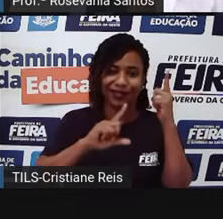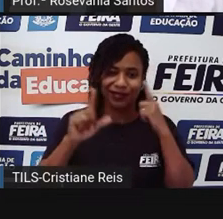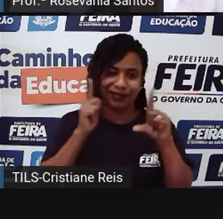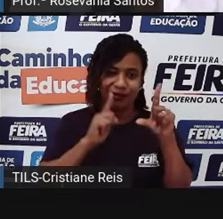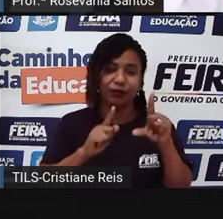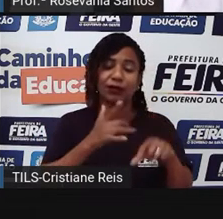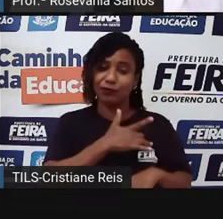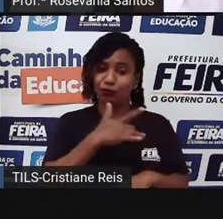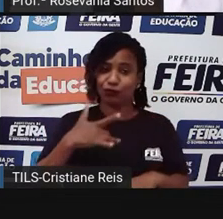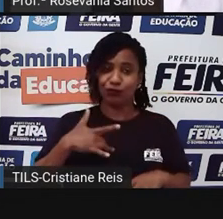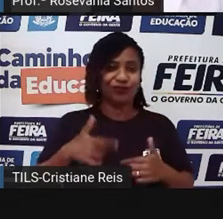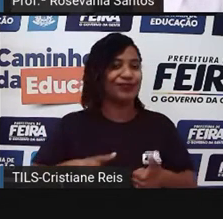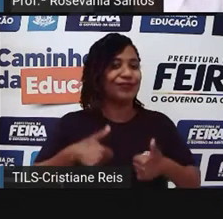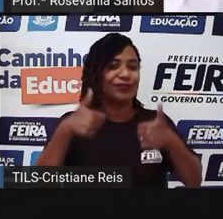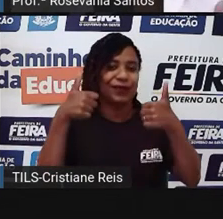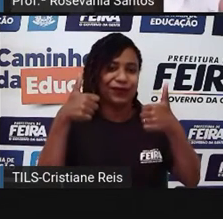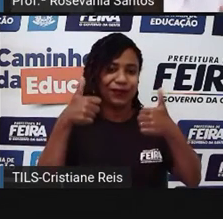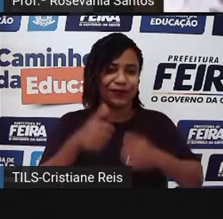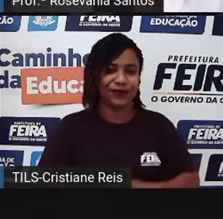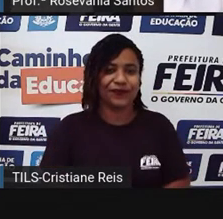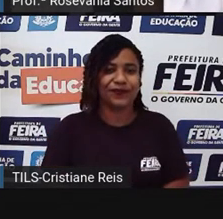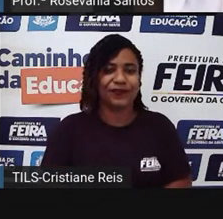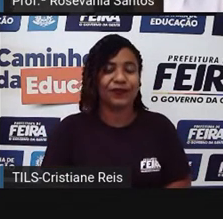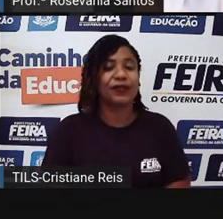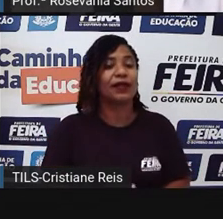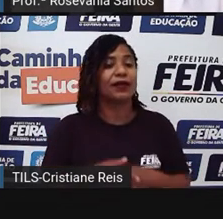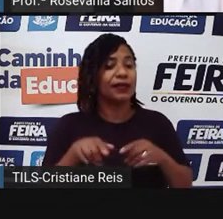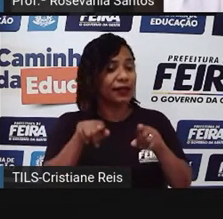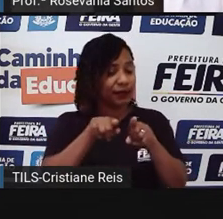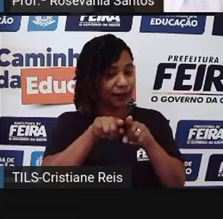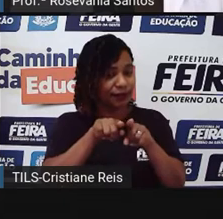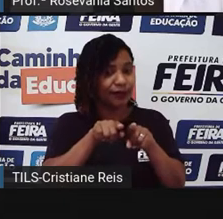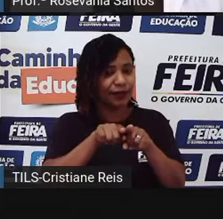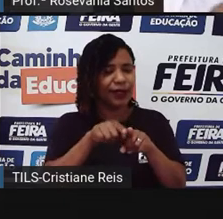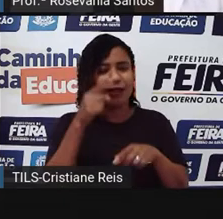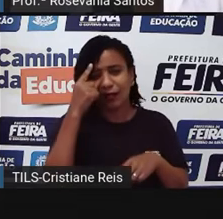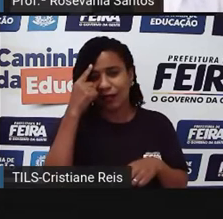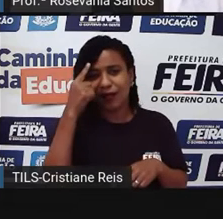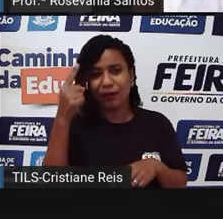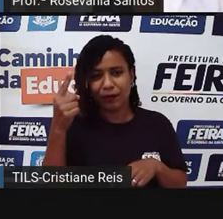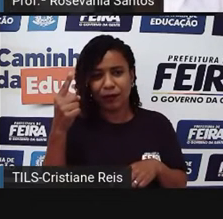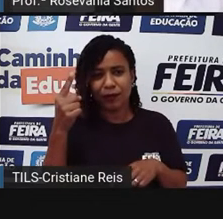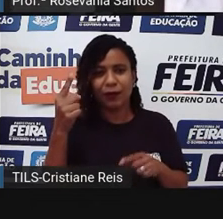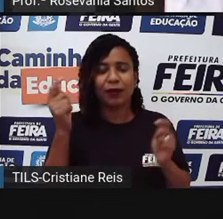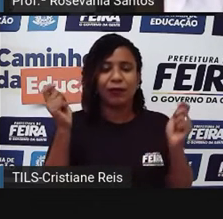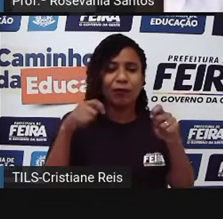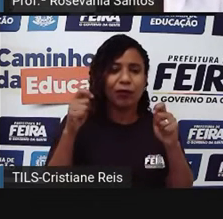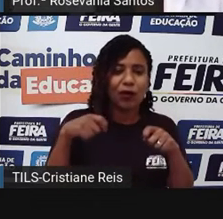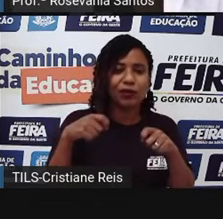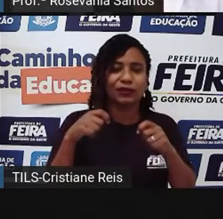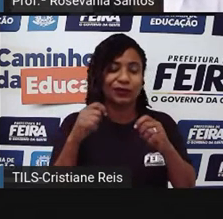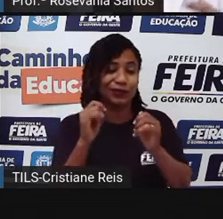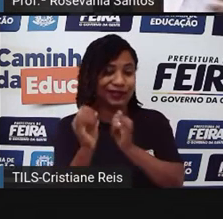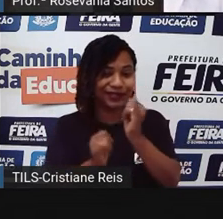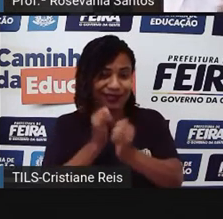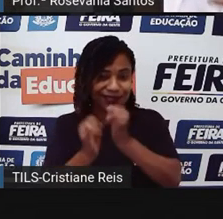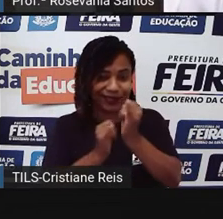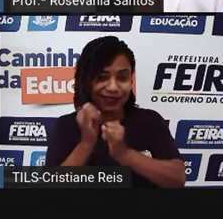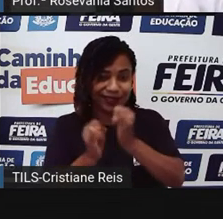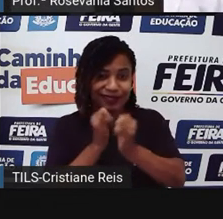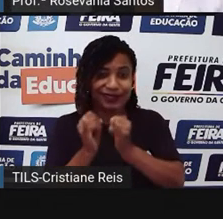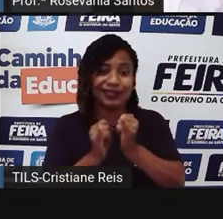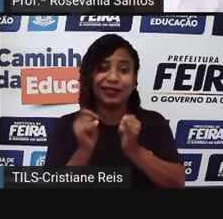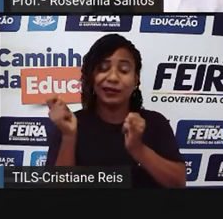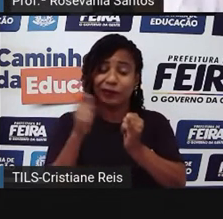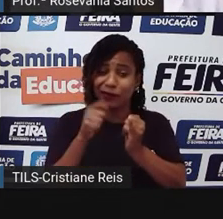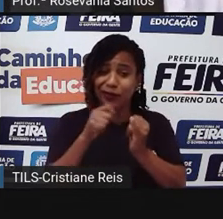de informações, que você tem vários meios que você pode, né, mandar a informação sobre o seu negócio, né, sobre a sua, até sobre